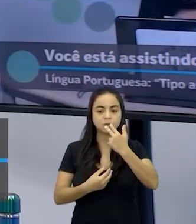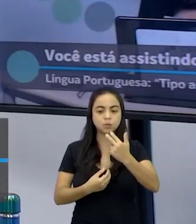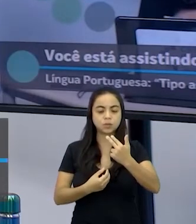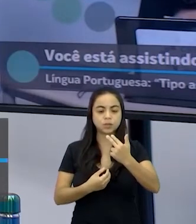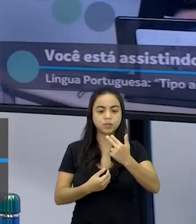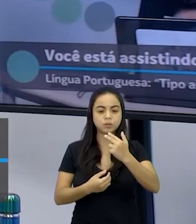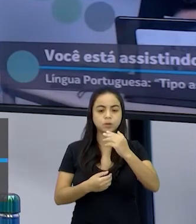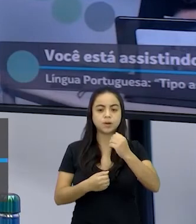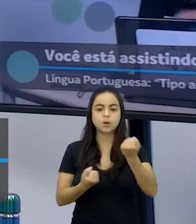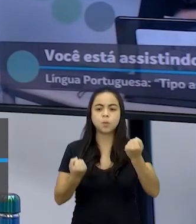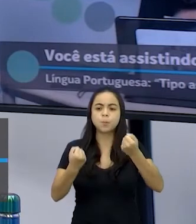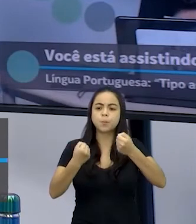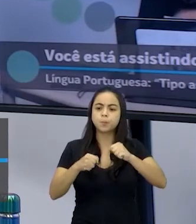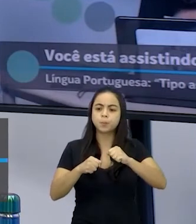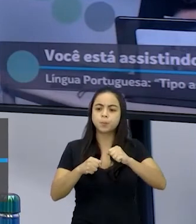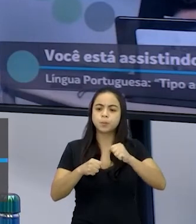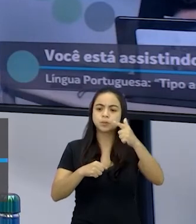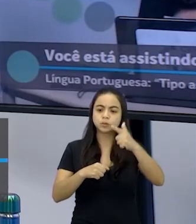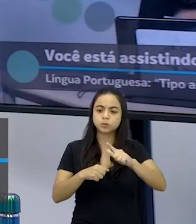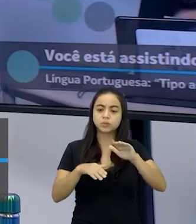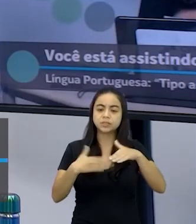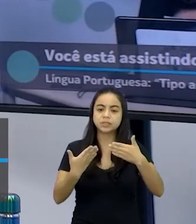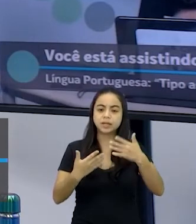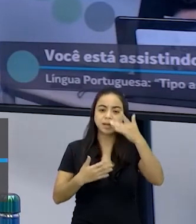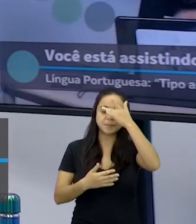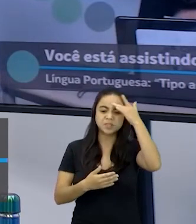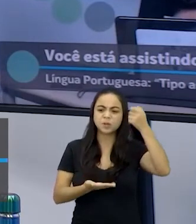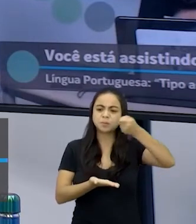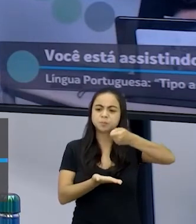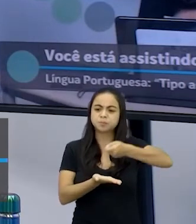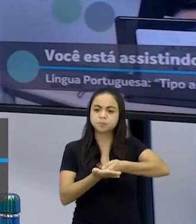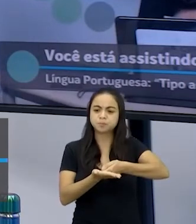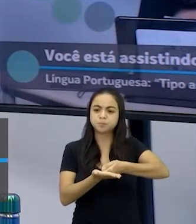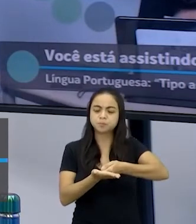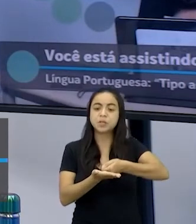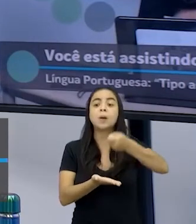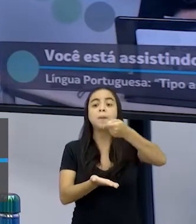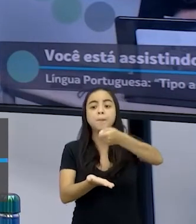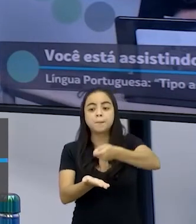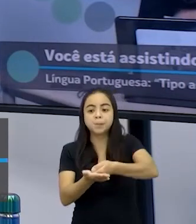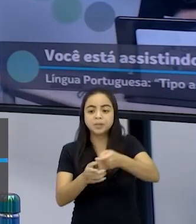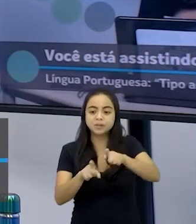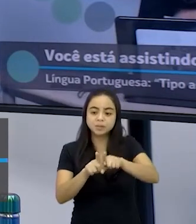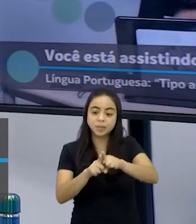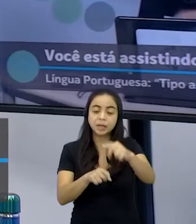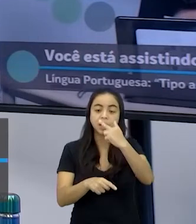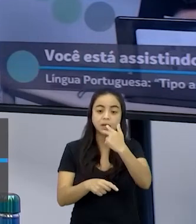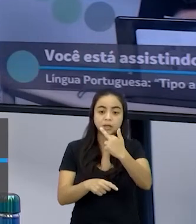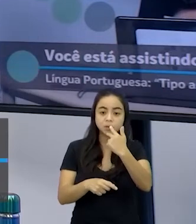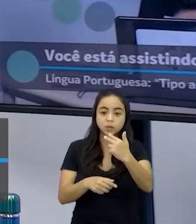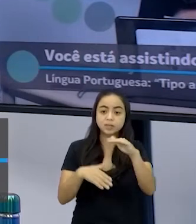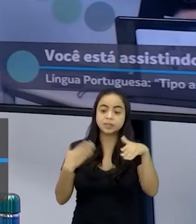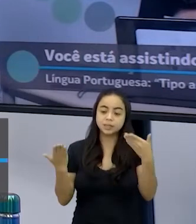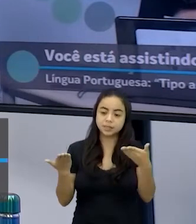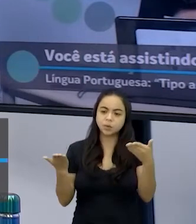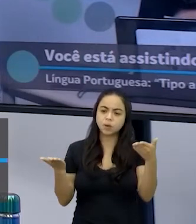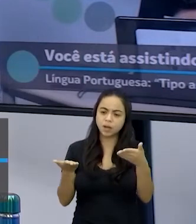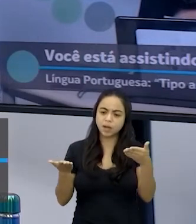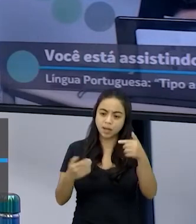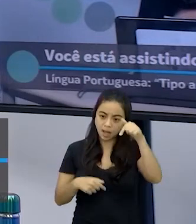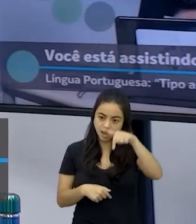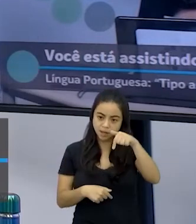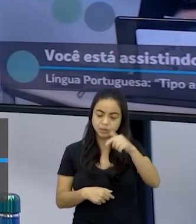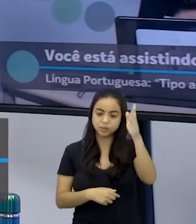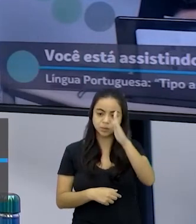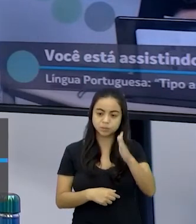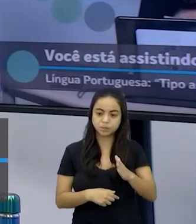poder, né? Então, quem domina estabelece aí o idioma. Se a gente pensar aqui na nossa colonização,